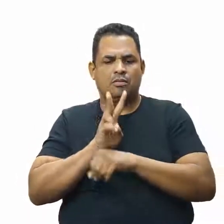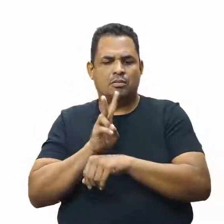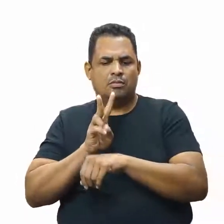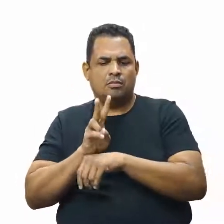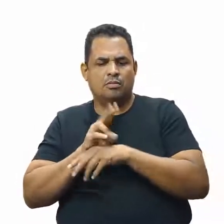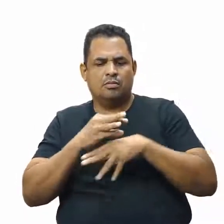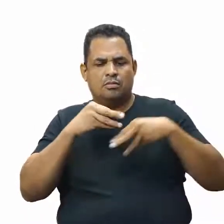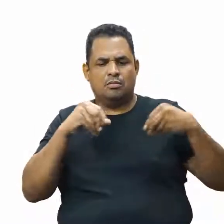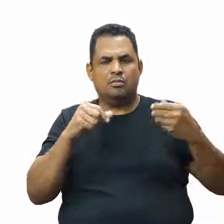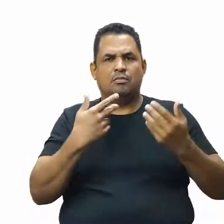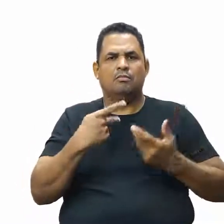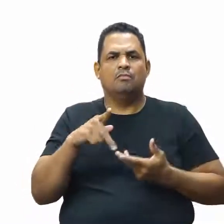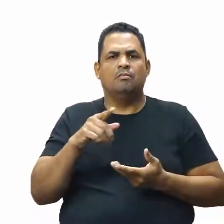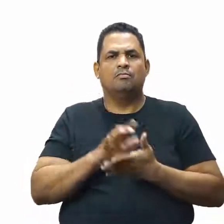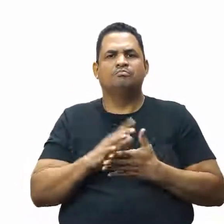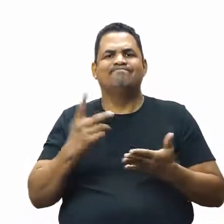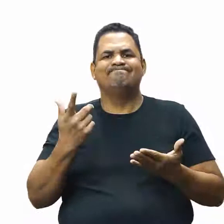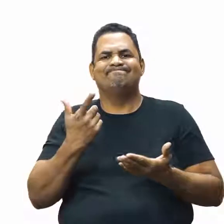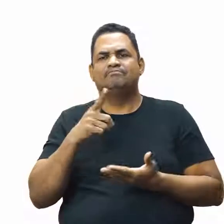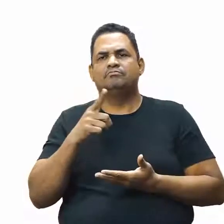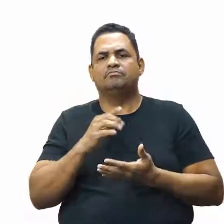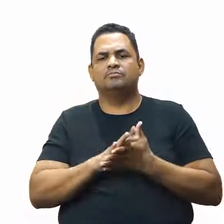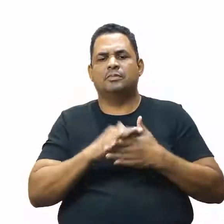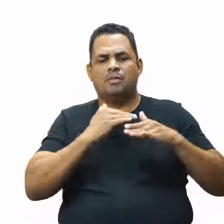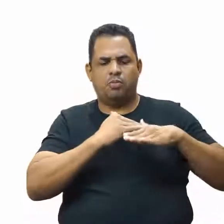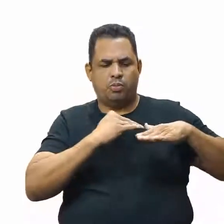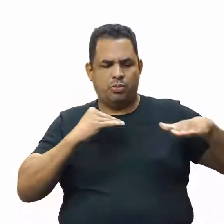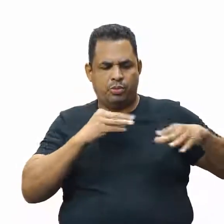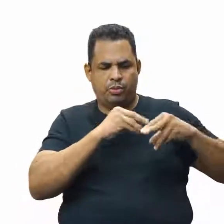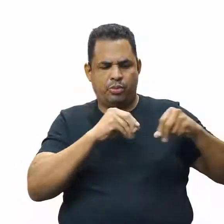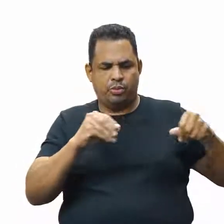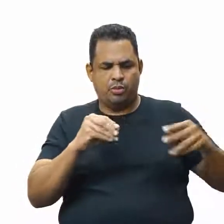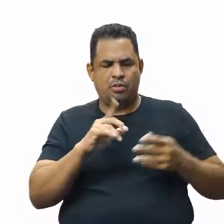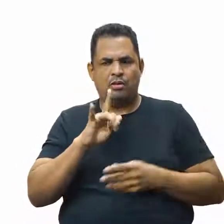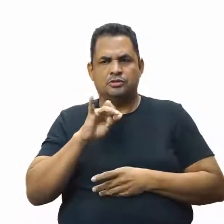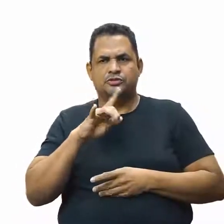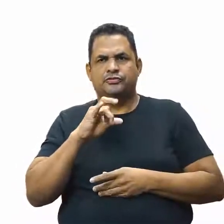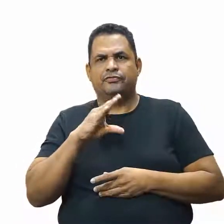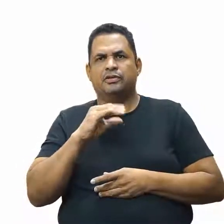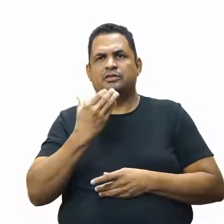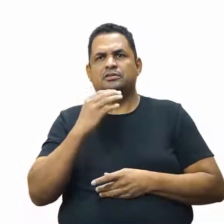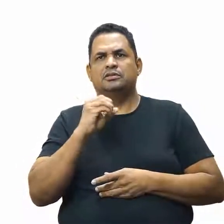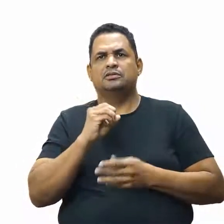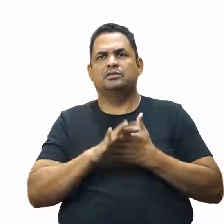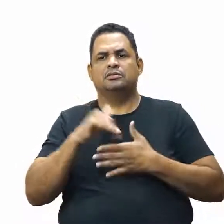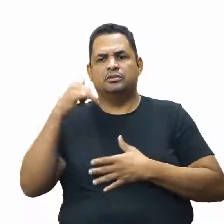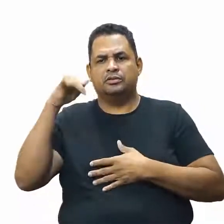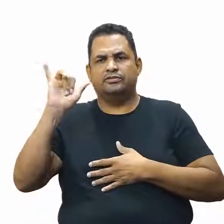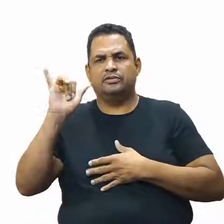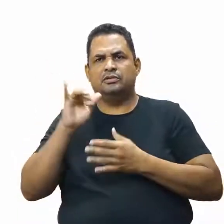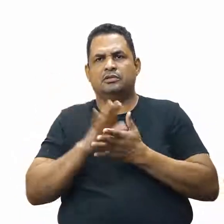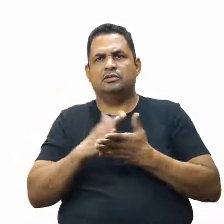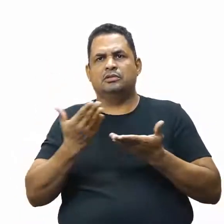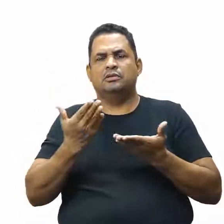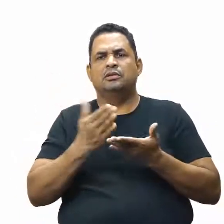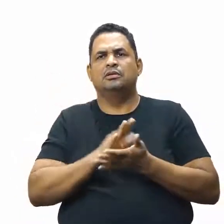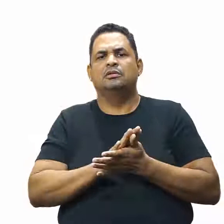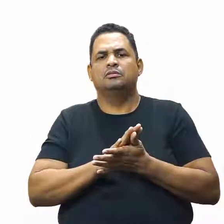solo, para que não ocorra o processo de erosão, lixiviação e também evitar que aquele solo